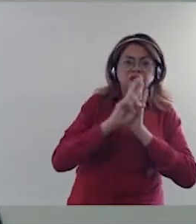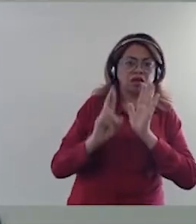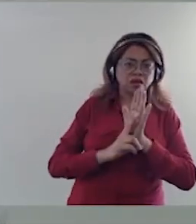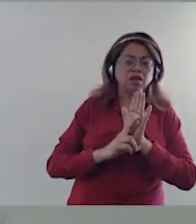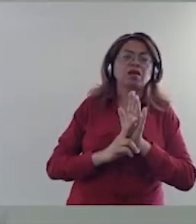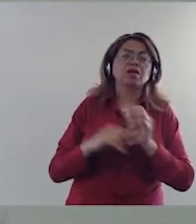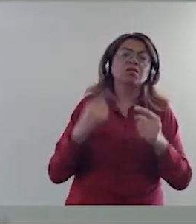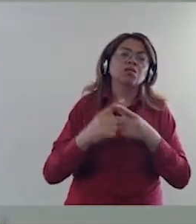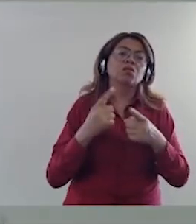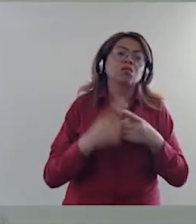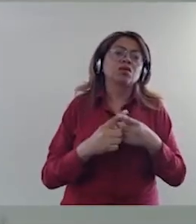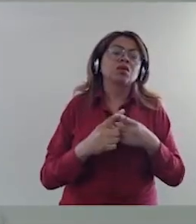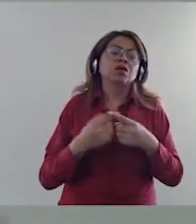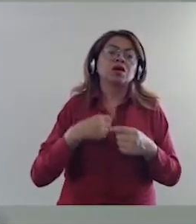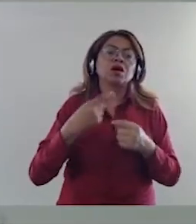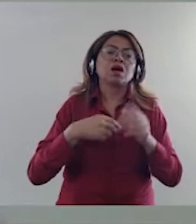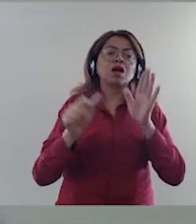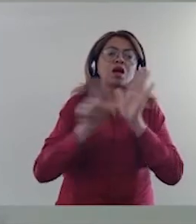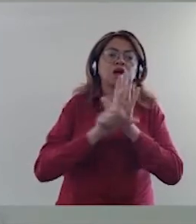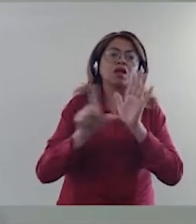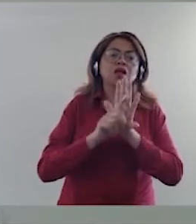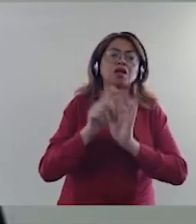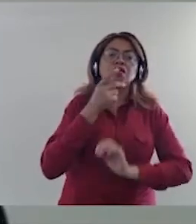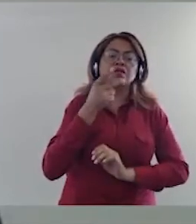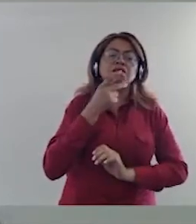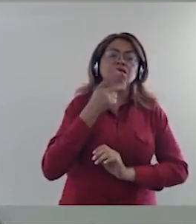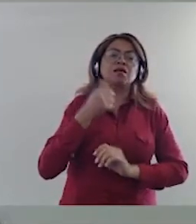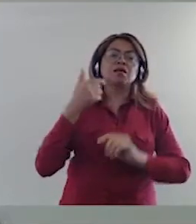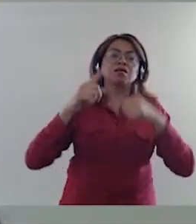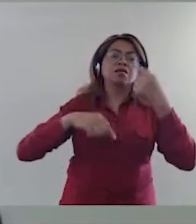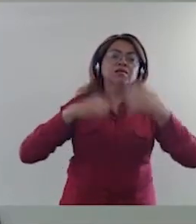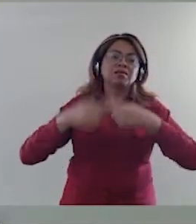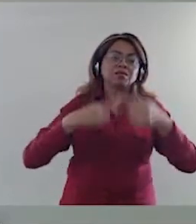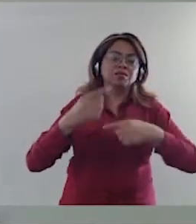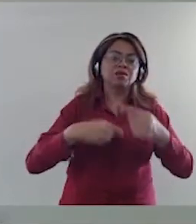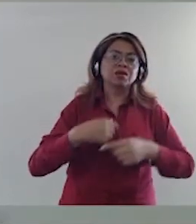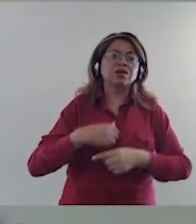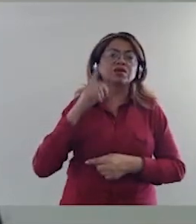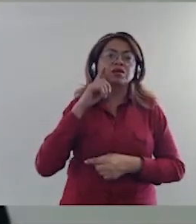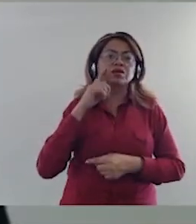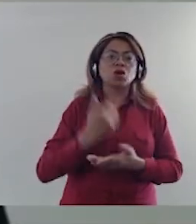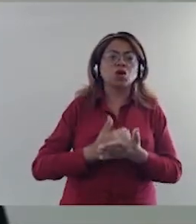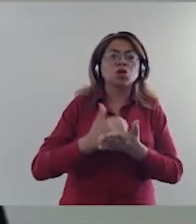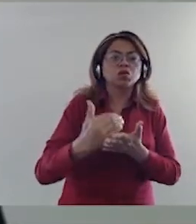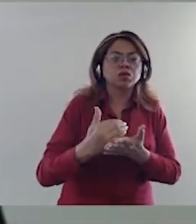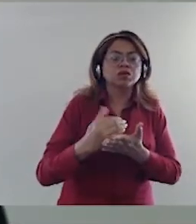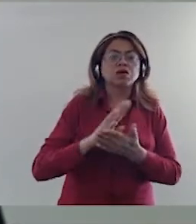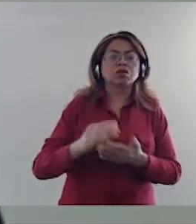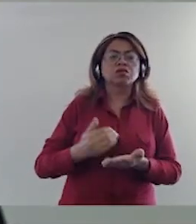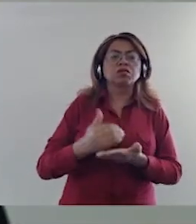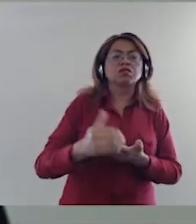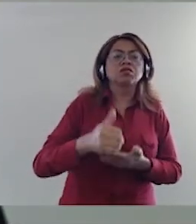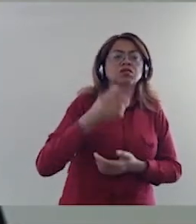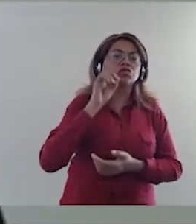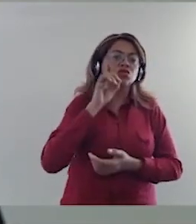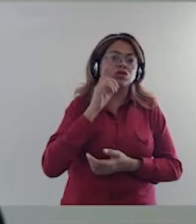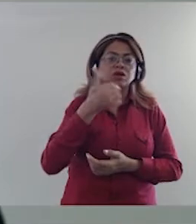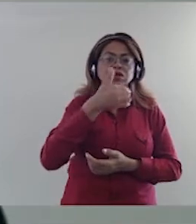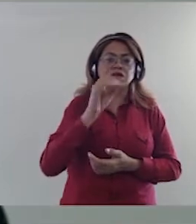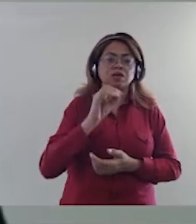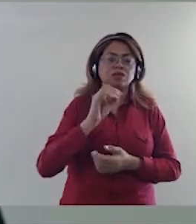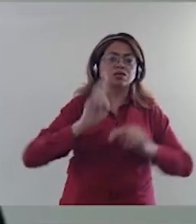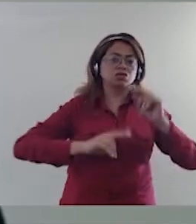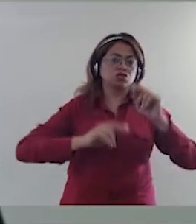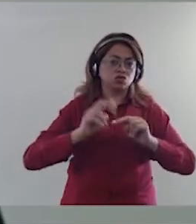lei estabeleceu que só se aplicaria a partir da data do início da sua vigência, que foi dia 10 de junho.